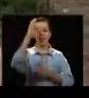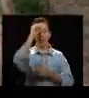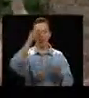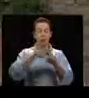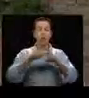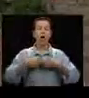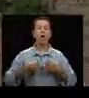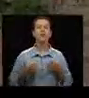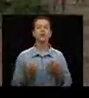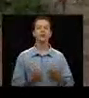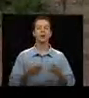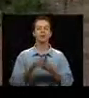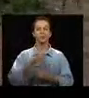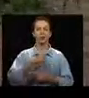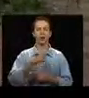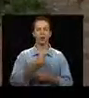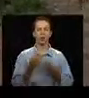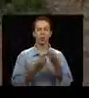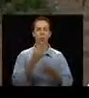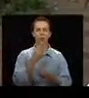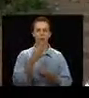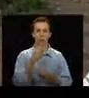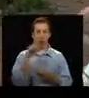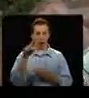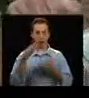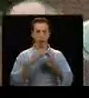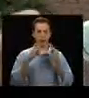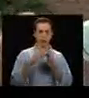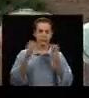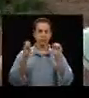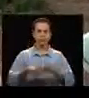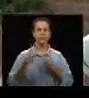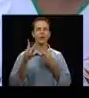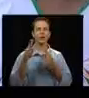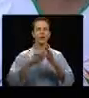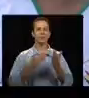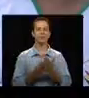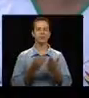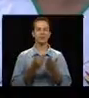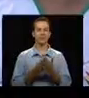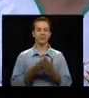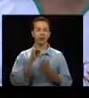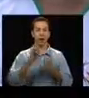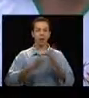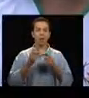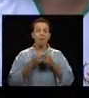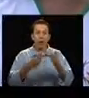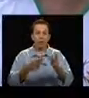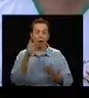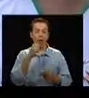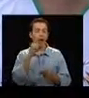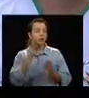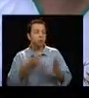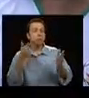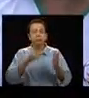aqui ou então que reforçaram já tendo esse tipo de conhecimento. Lá eles fazem o que fizeram aqui. Alguns já assim vendem, eles chegam falando,